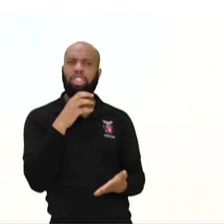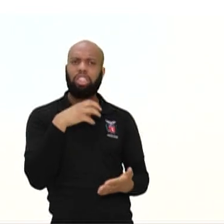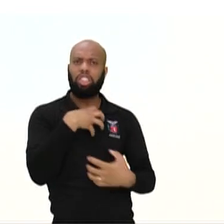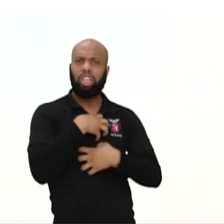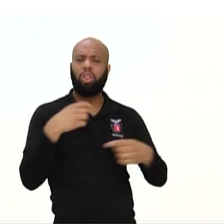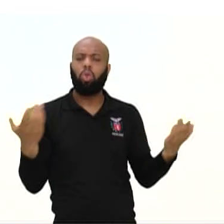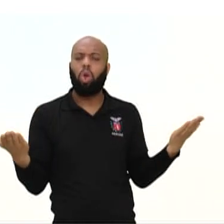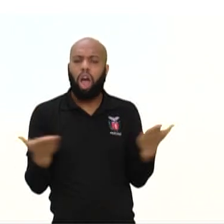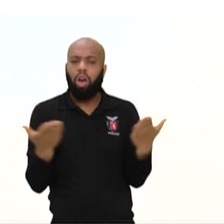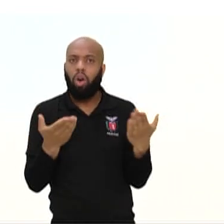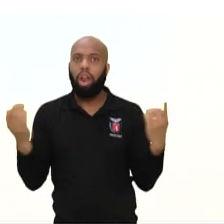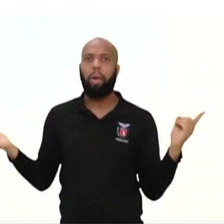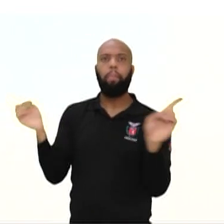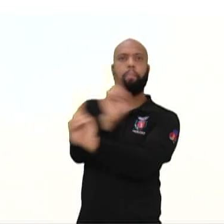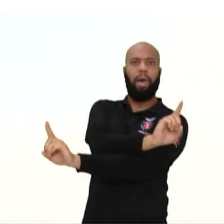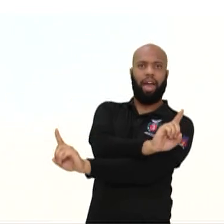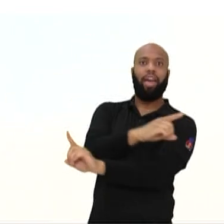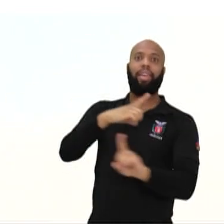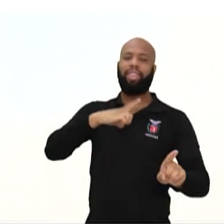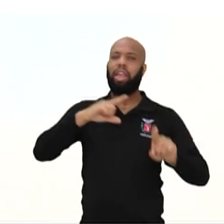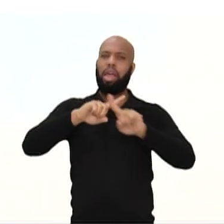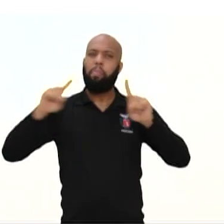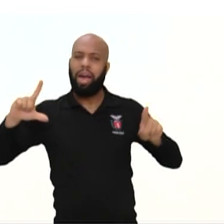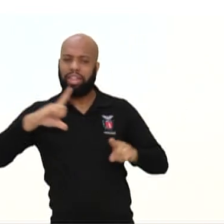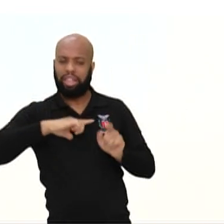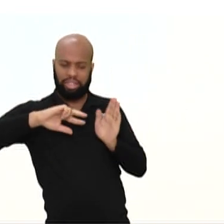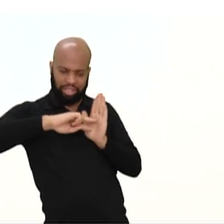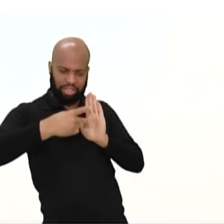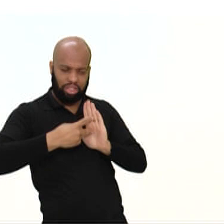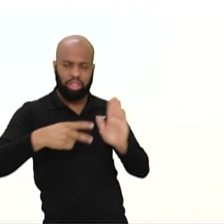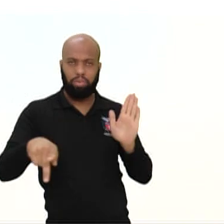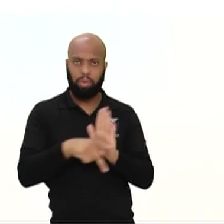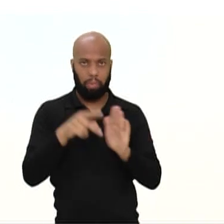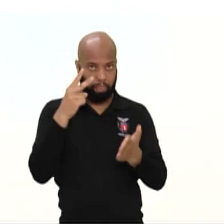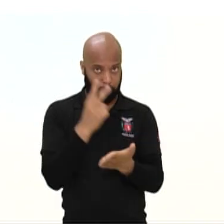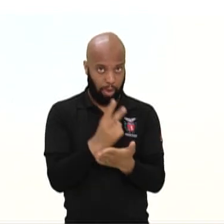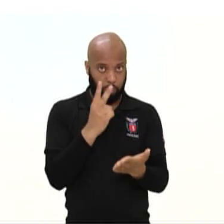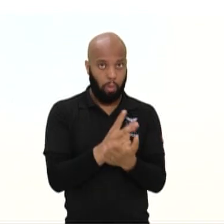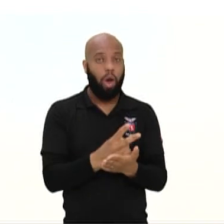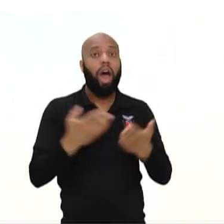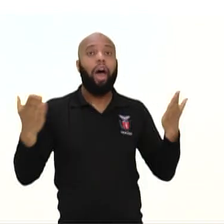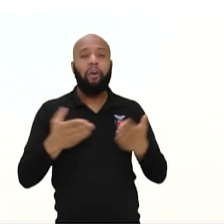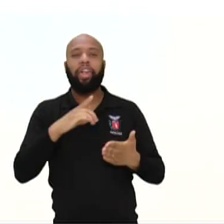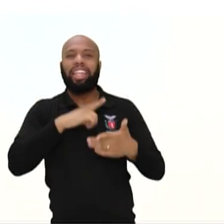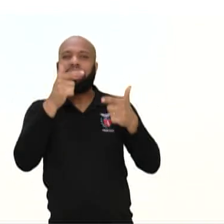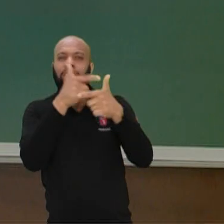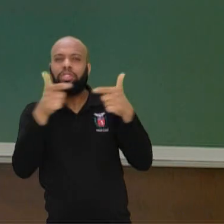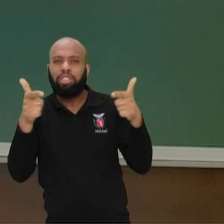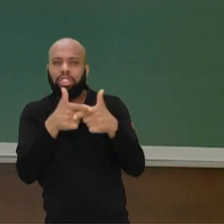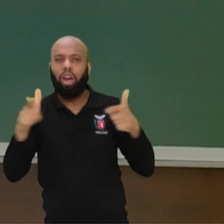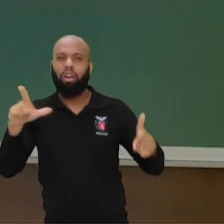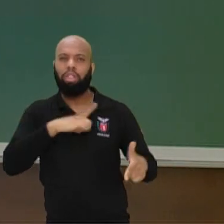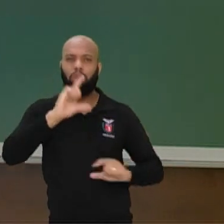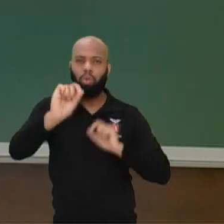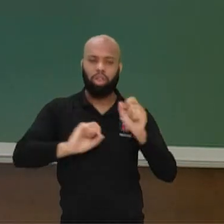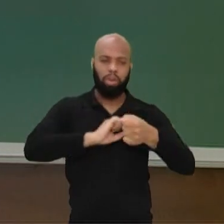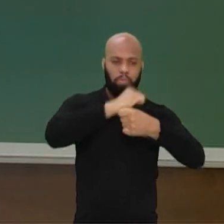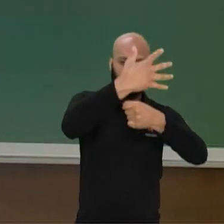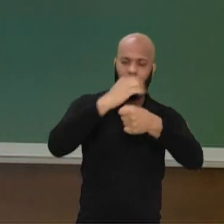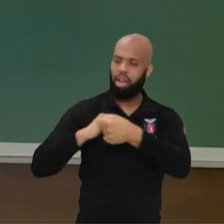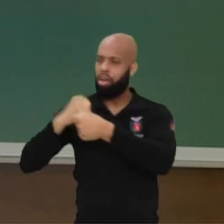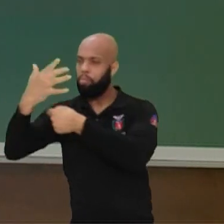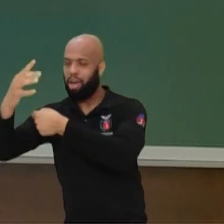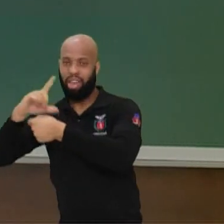operação inversa à multiplicação, é a operação de divisão. Então, quando eu tenho a divisão de potências de mesma base,